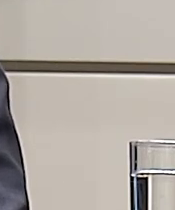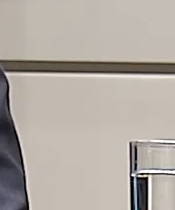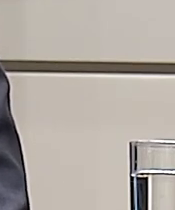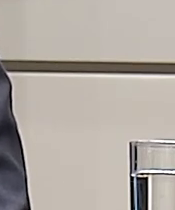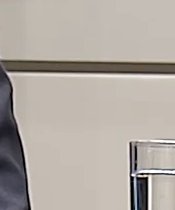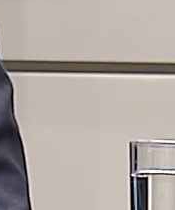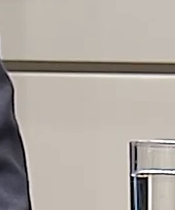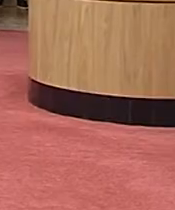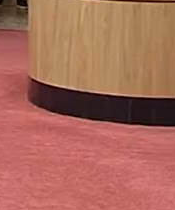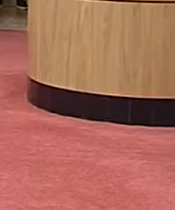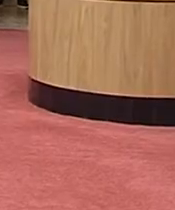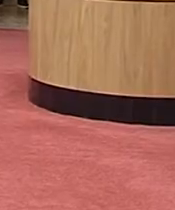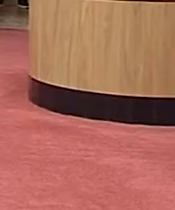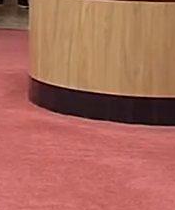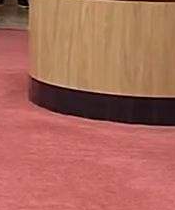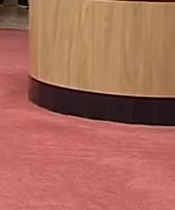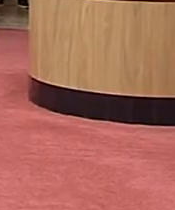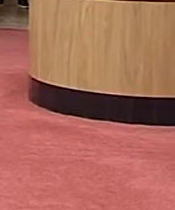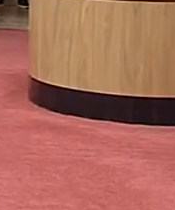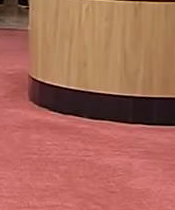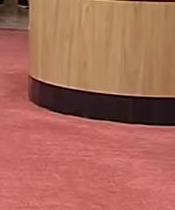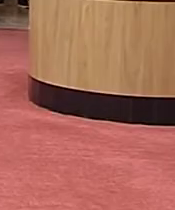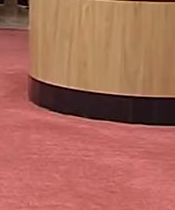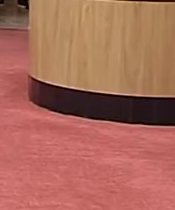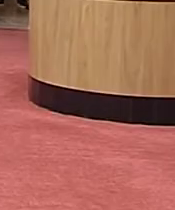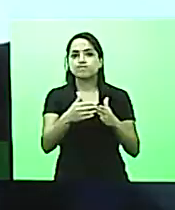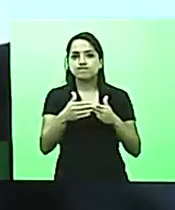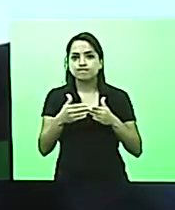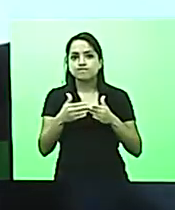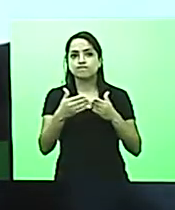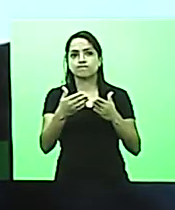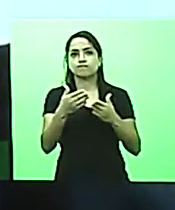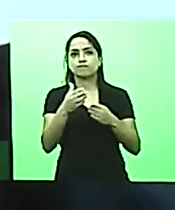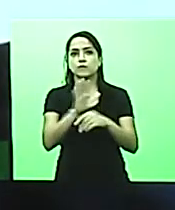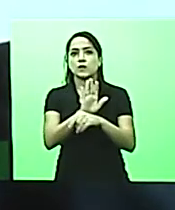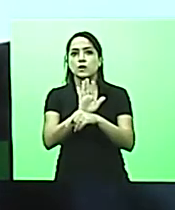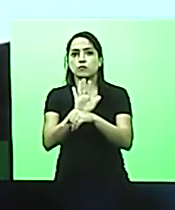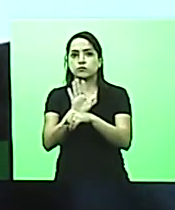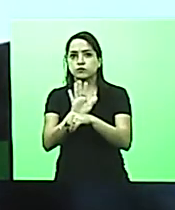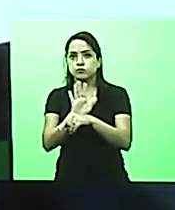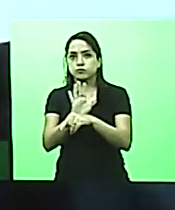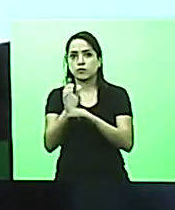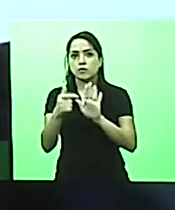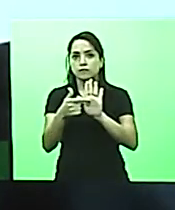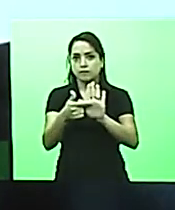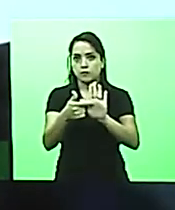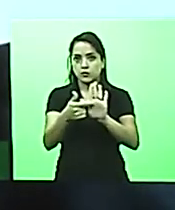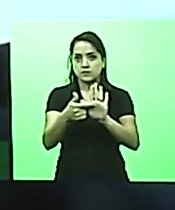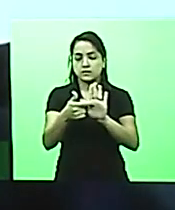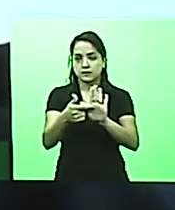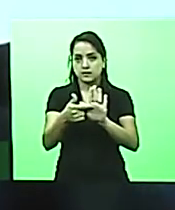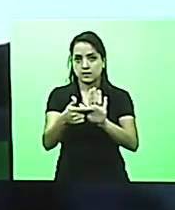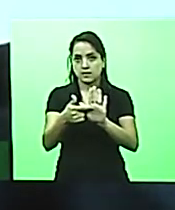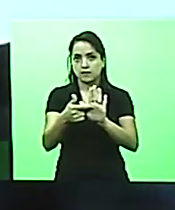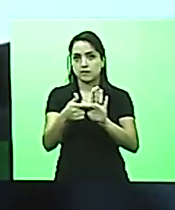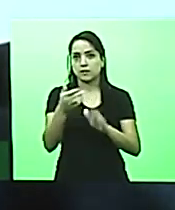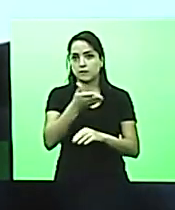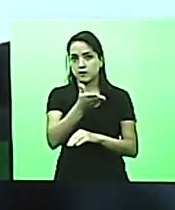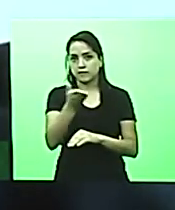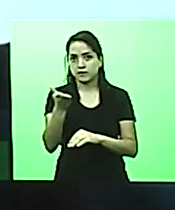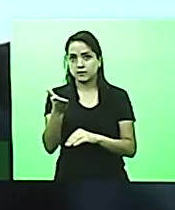nesta quarta-feira. Durante 1h20, o secretário de Estado da Saúde, André Mota